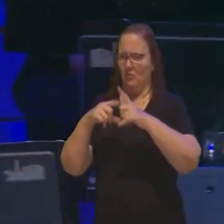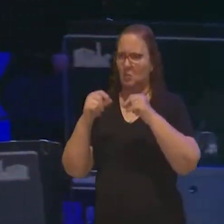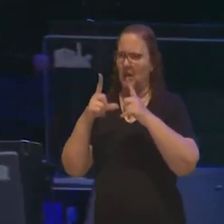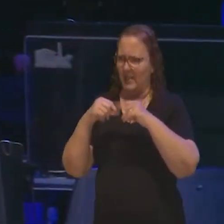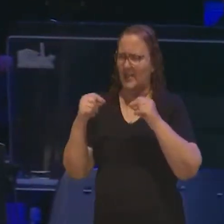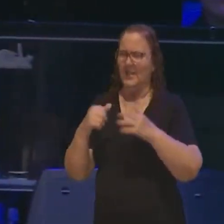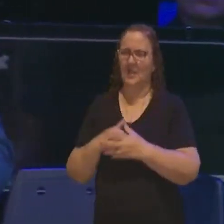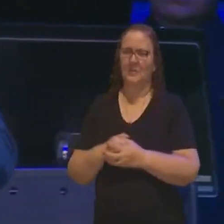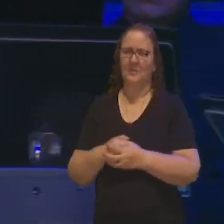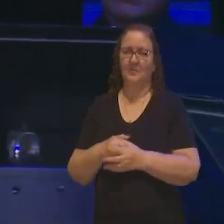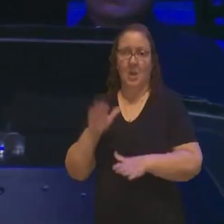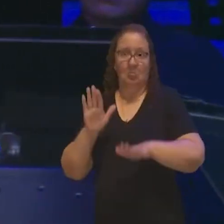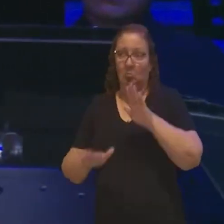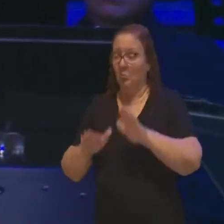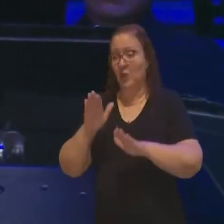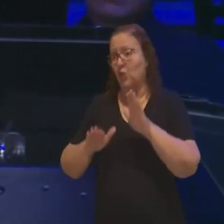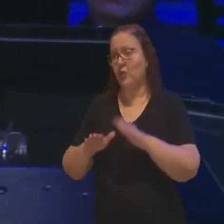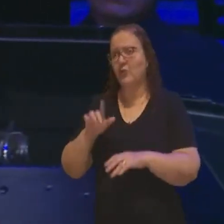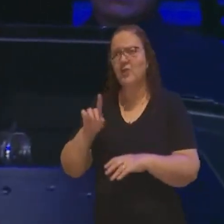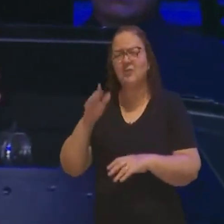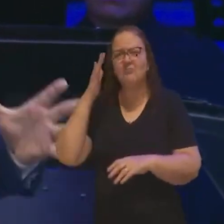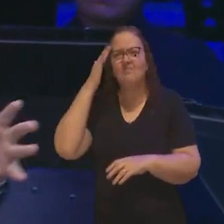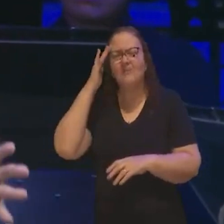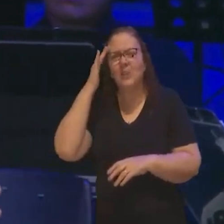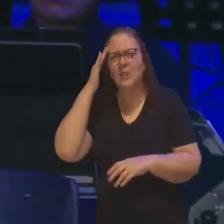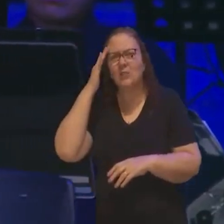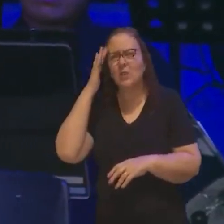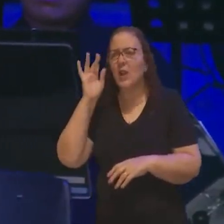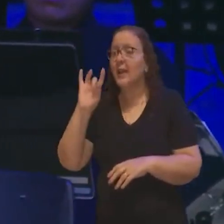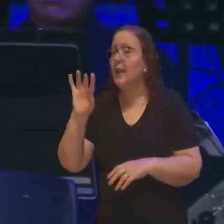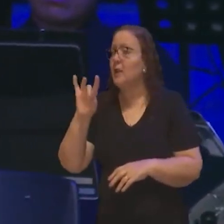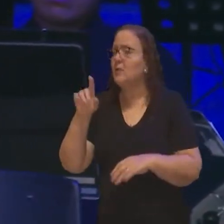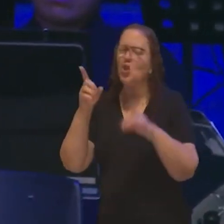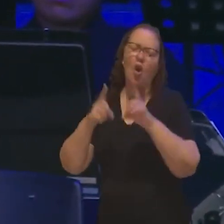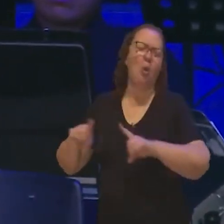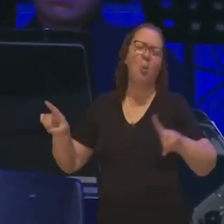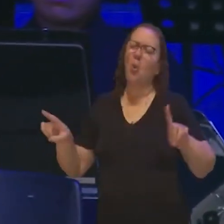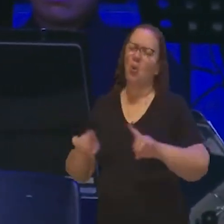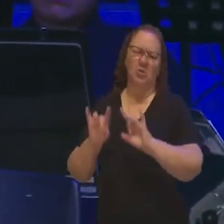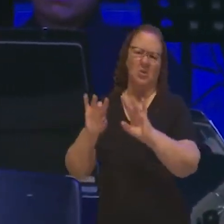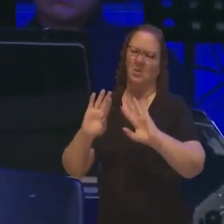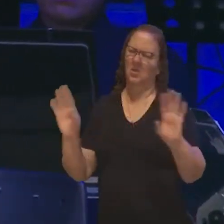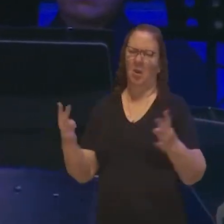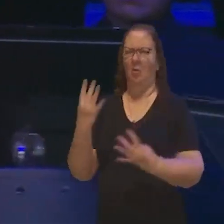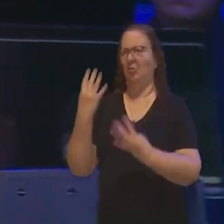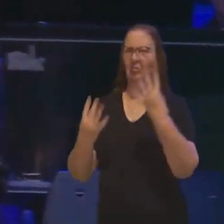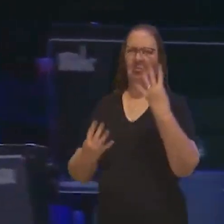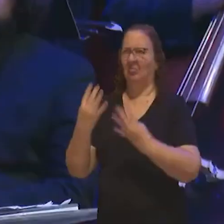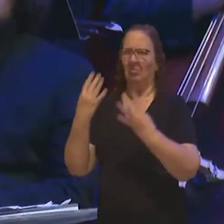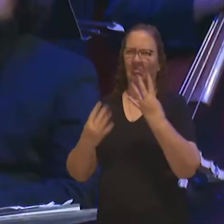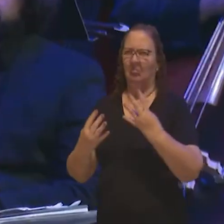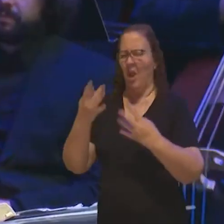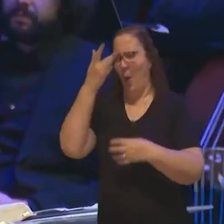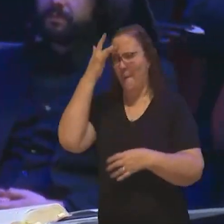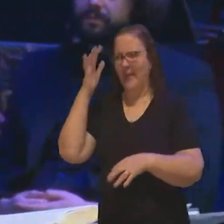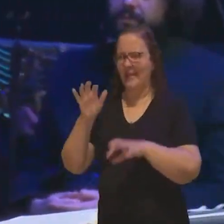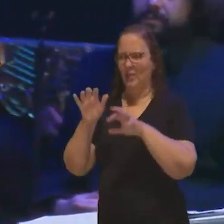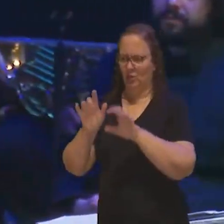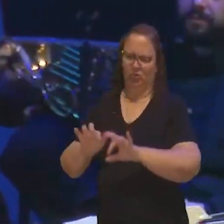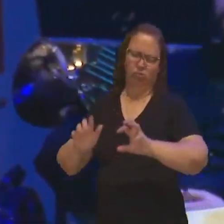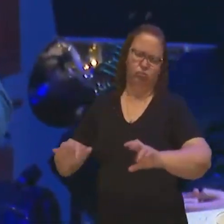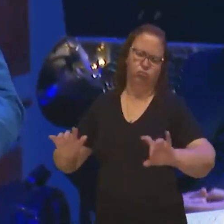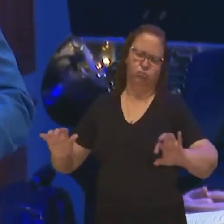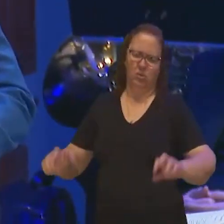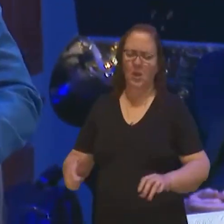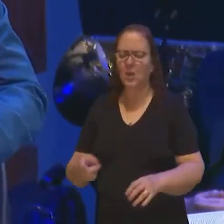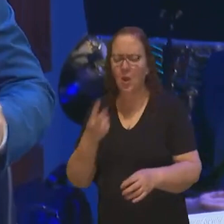Brasília. E talvez você esteja entendendo que isto é apenas um musical. Uma orquestra que, com uma